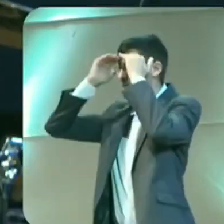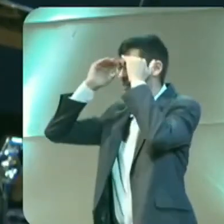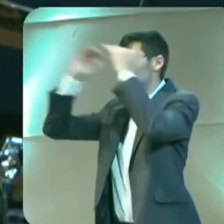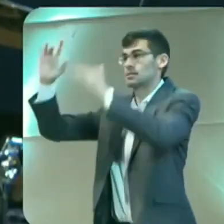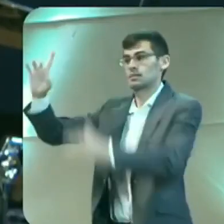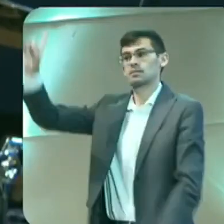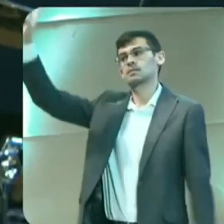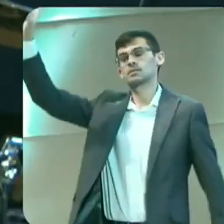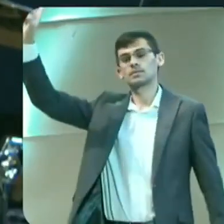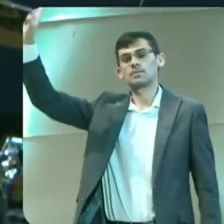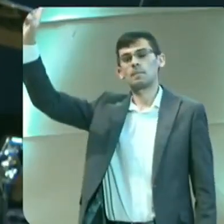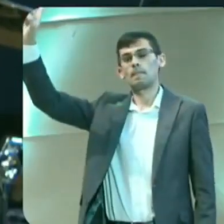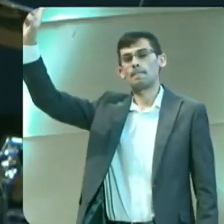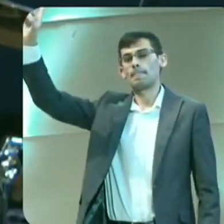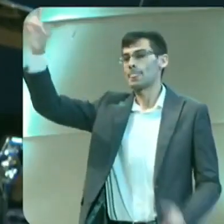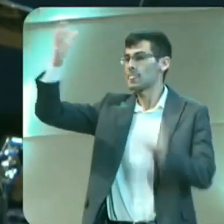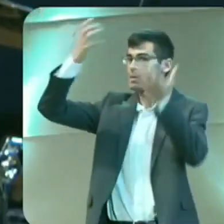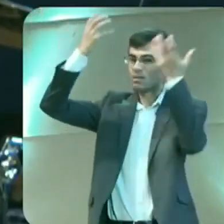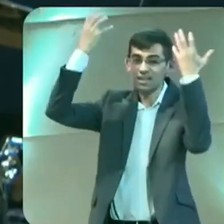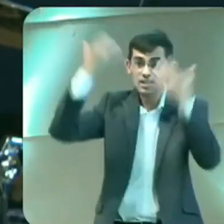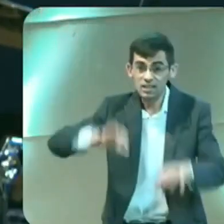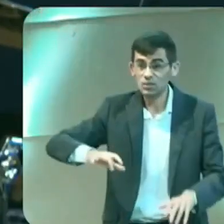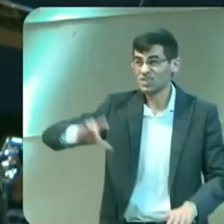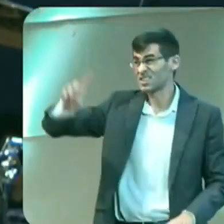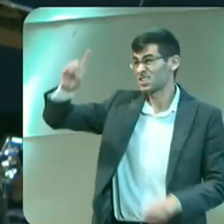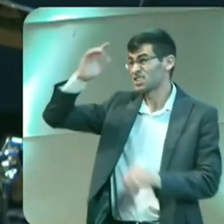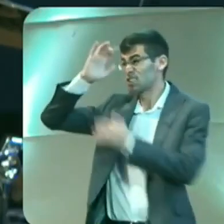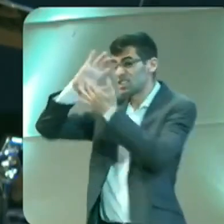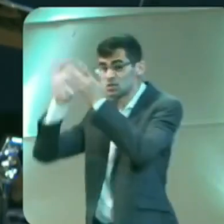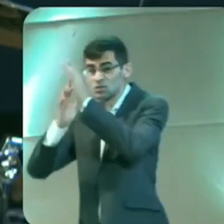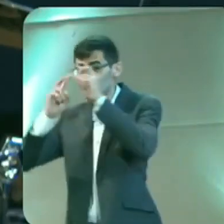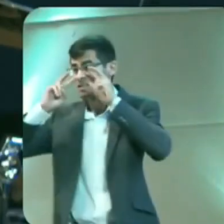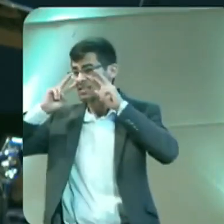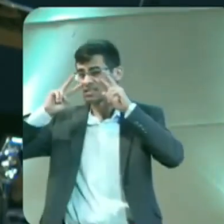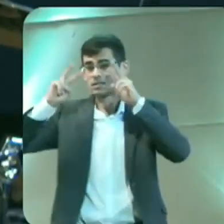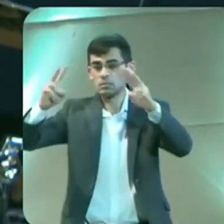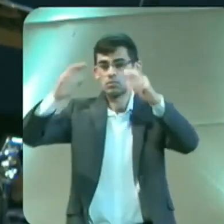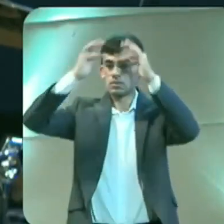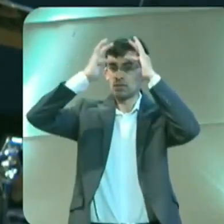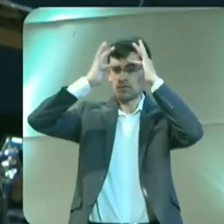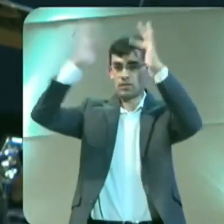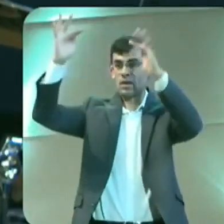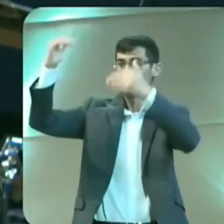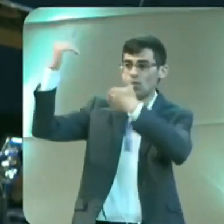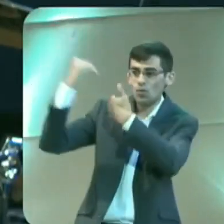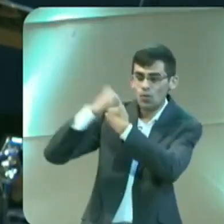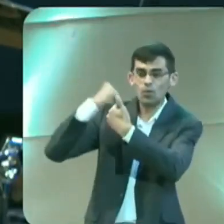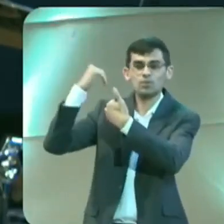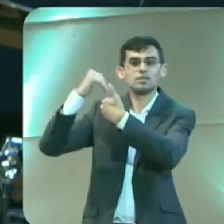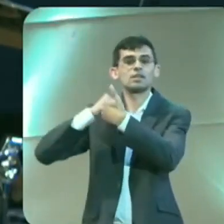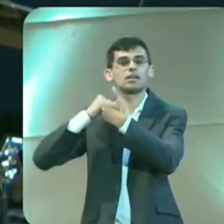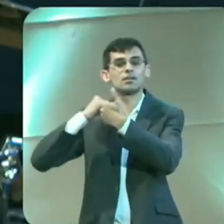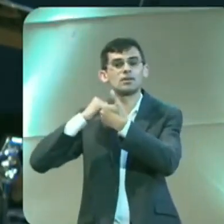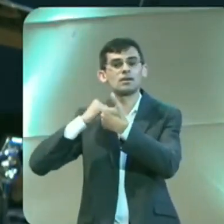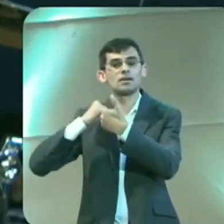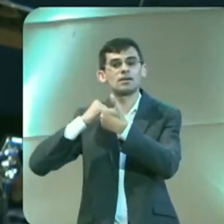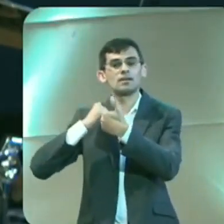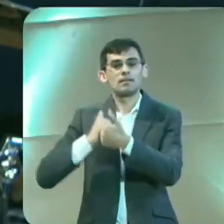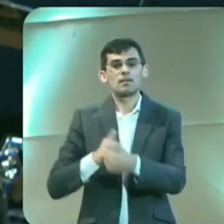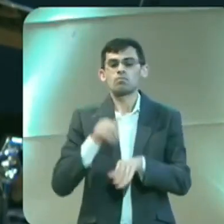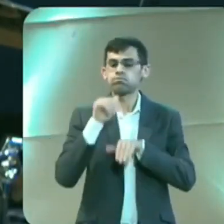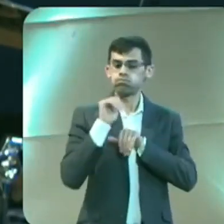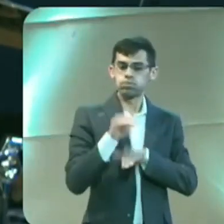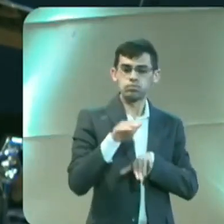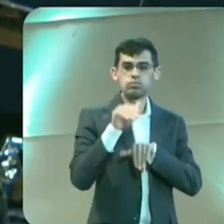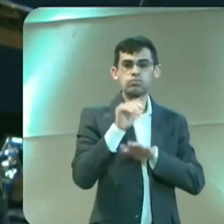Não deixaram Jesus ser testemunha fiel, conselheiro, o que dá a primeira palavra.